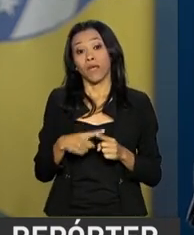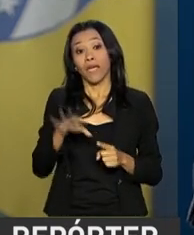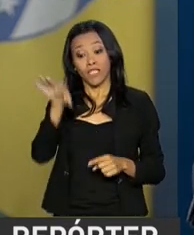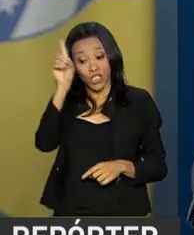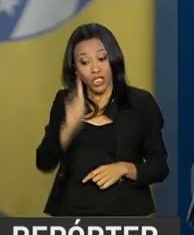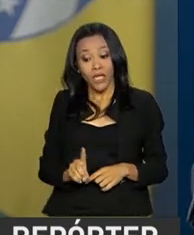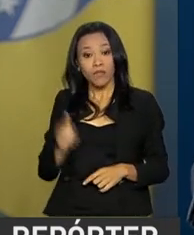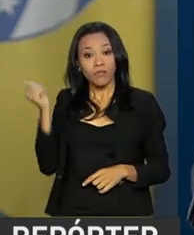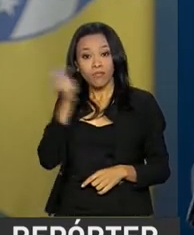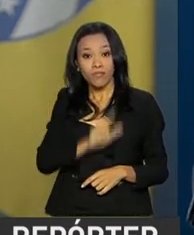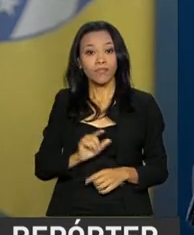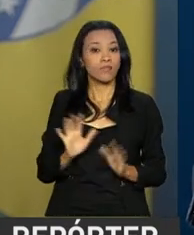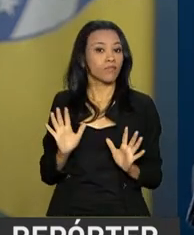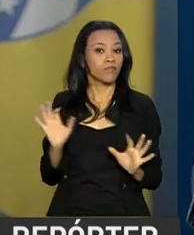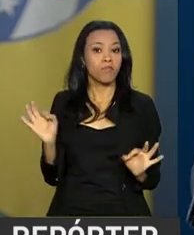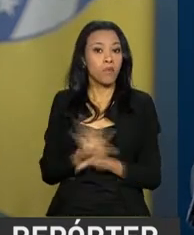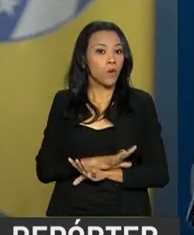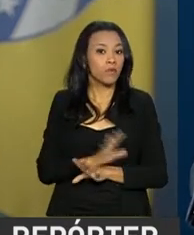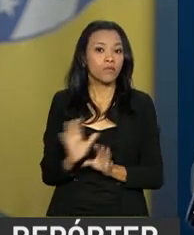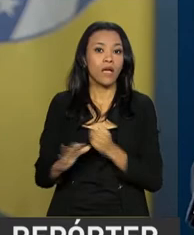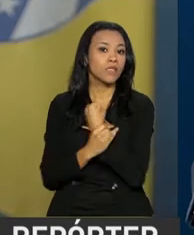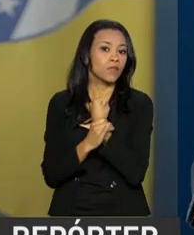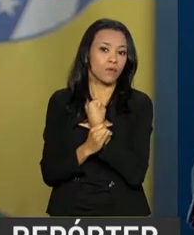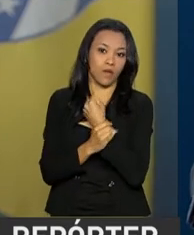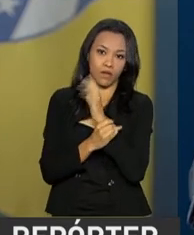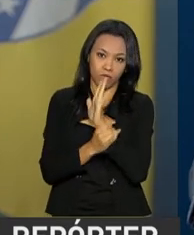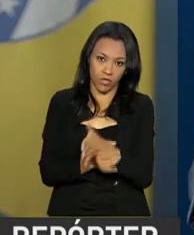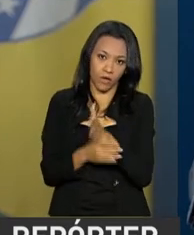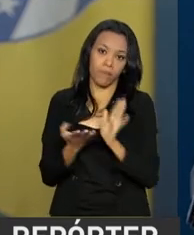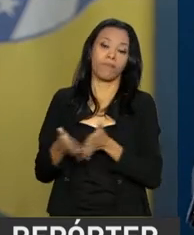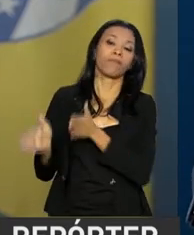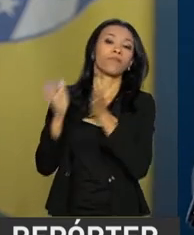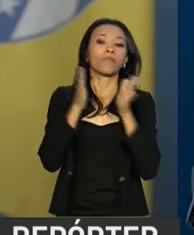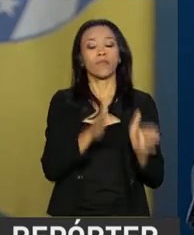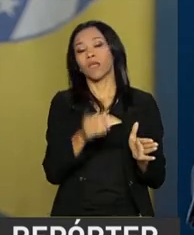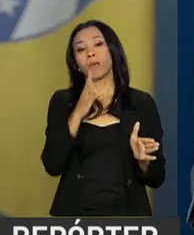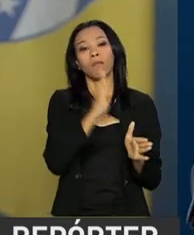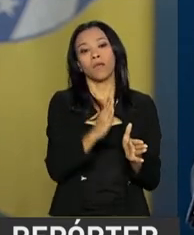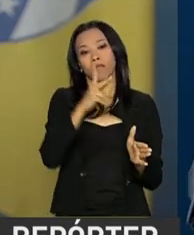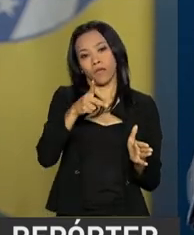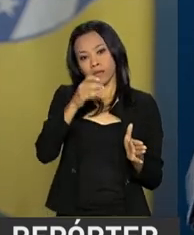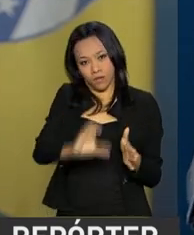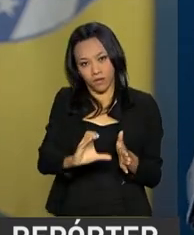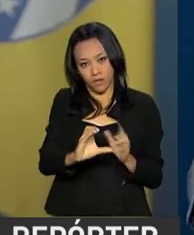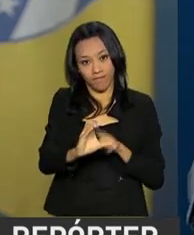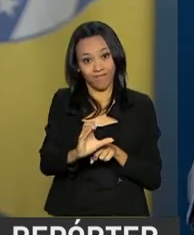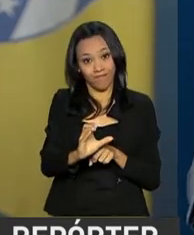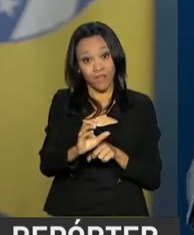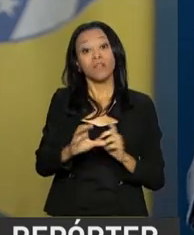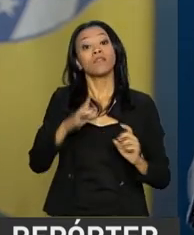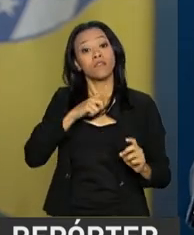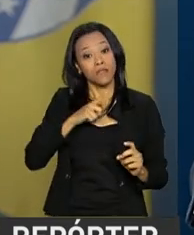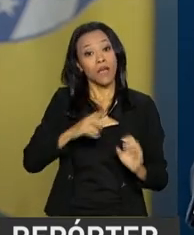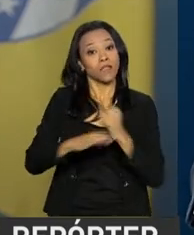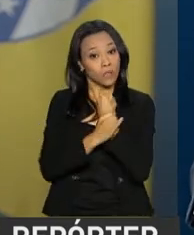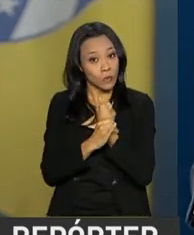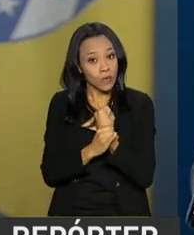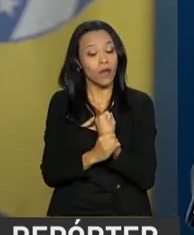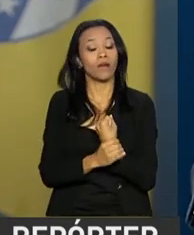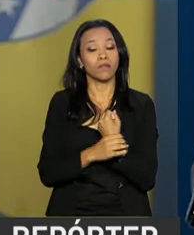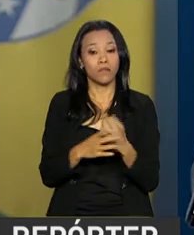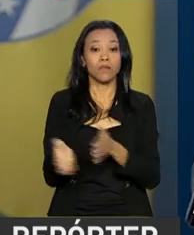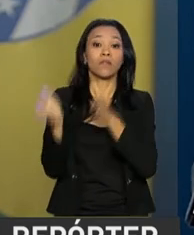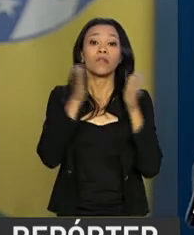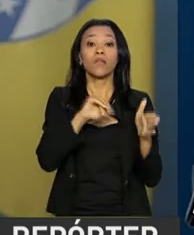nenhuma natureza tem uma dificuldade na hipótese do benefício de prestação continuada estão fora mas o trabalhador